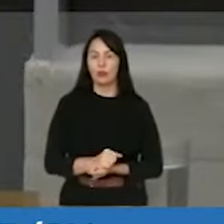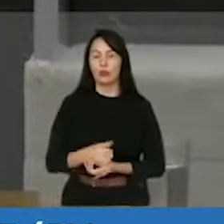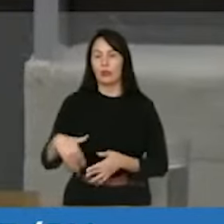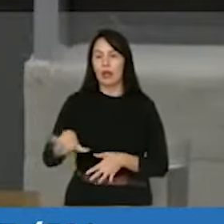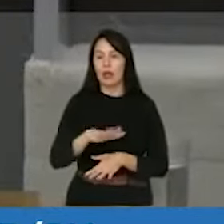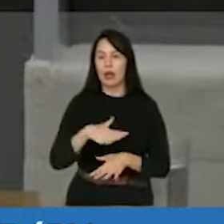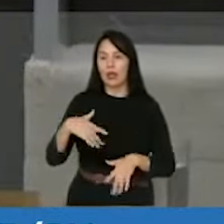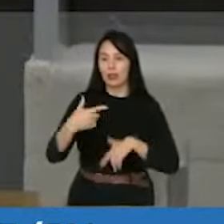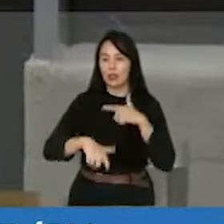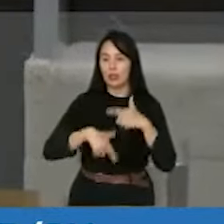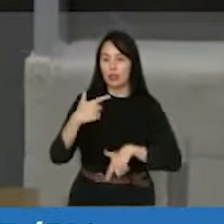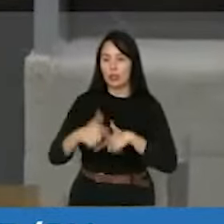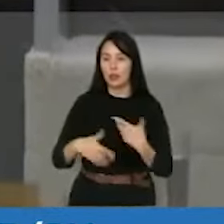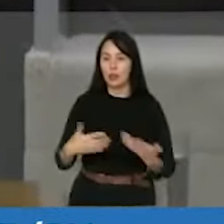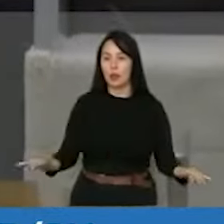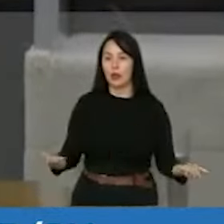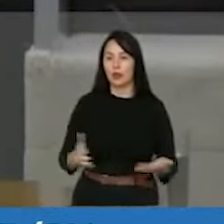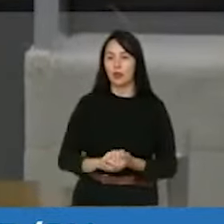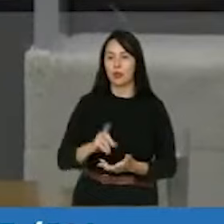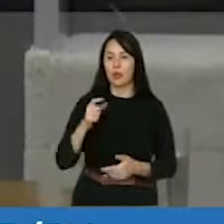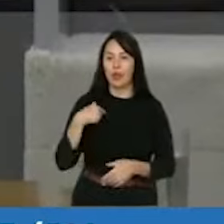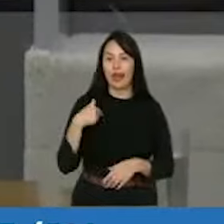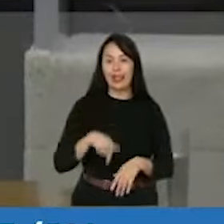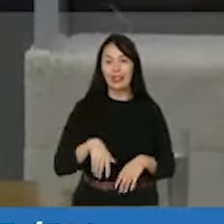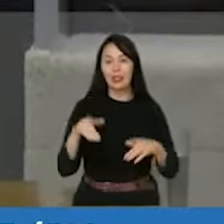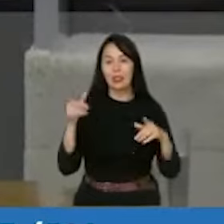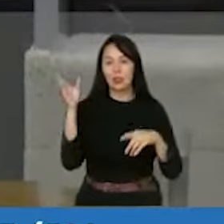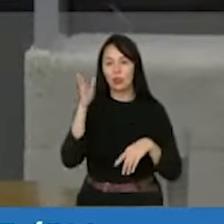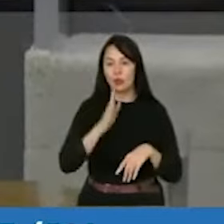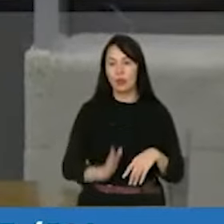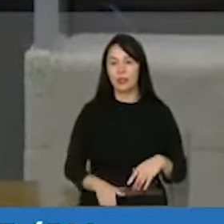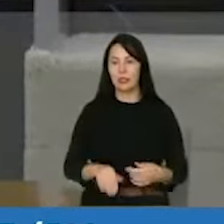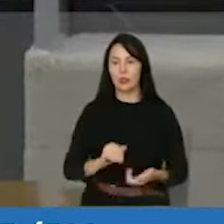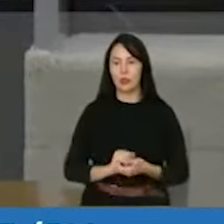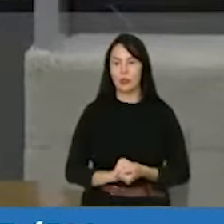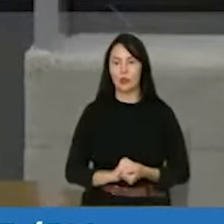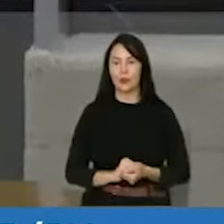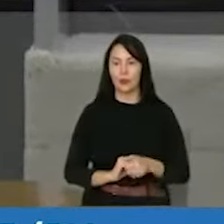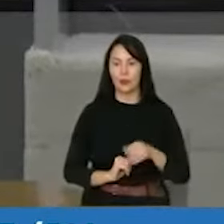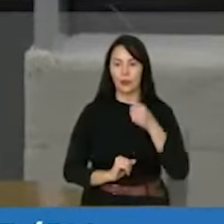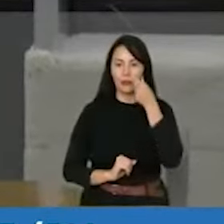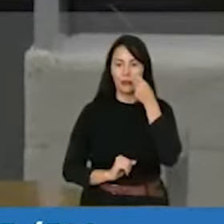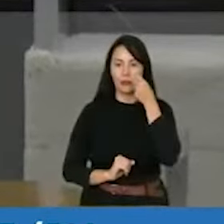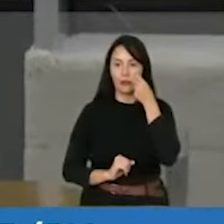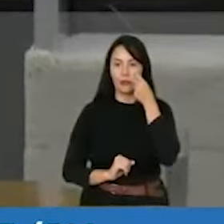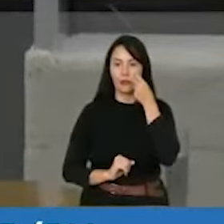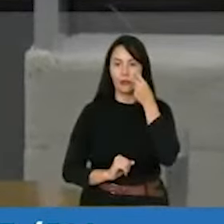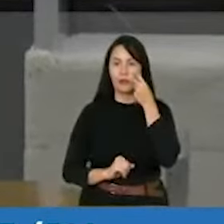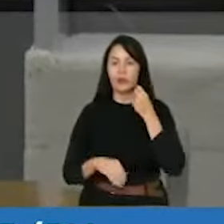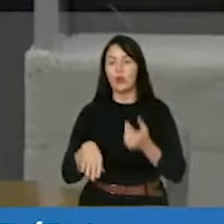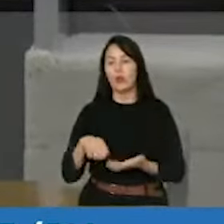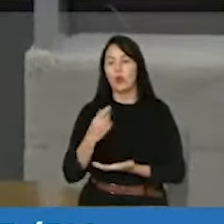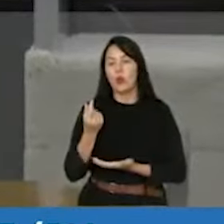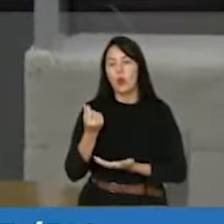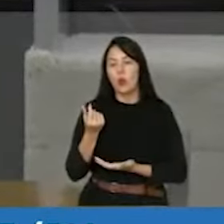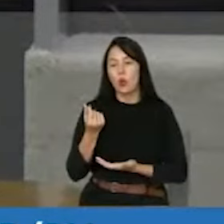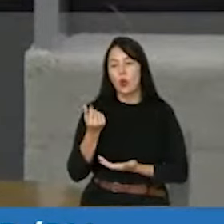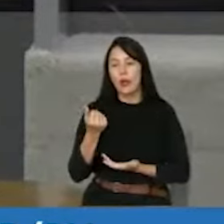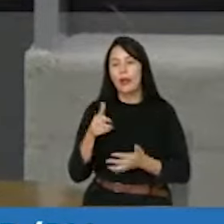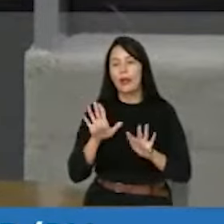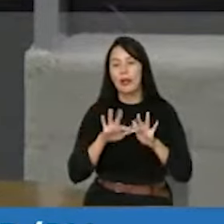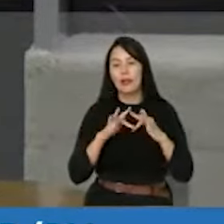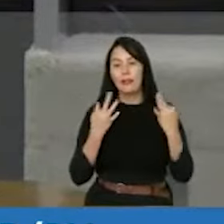consumo de massa em nosso país. Isso tem produzido uma renda